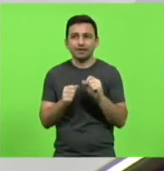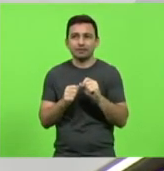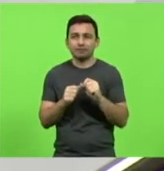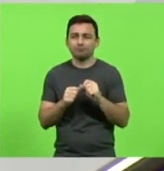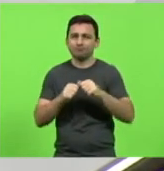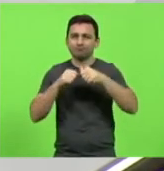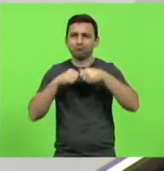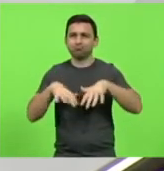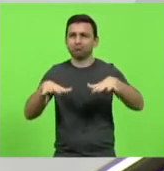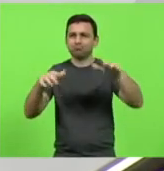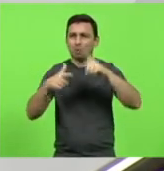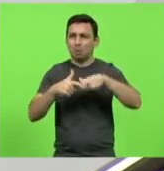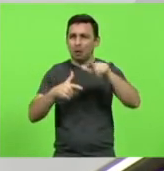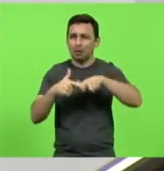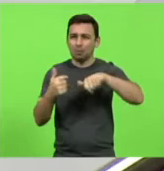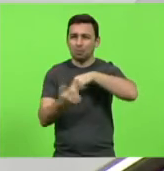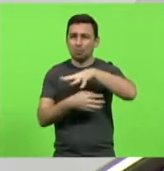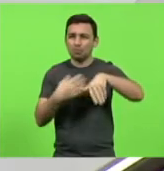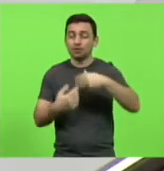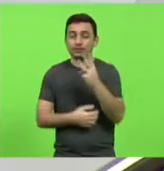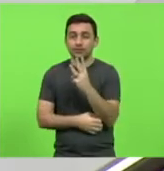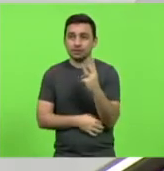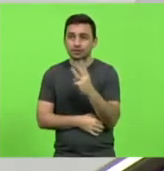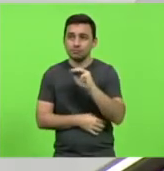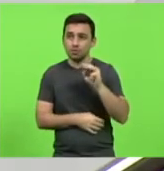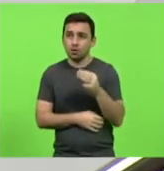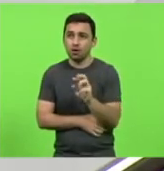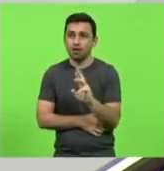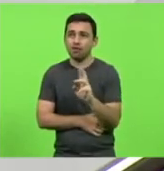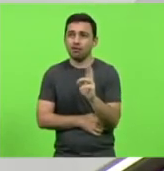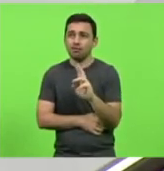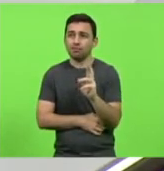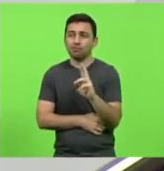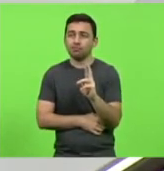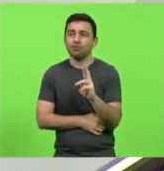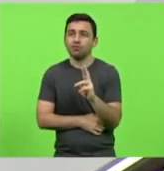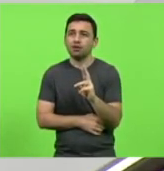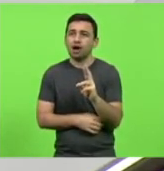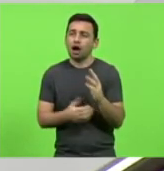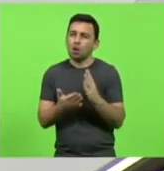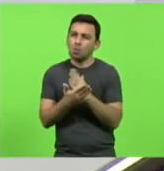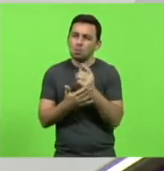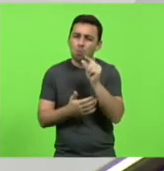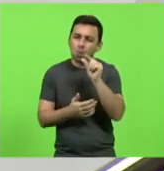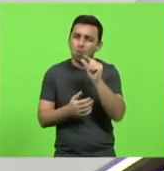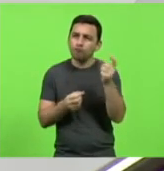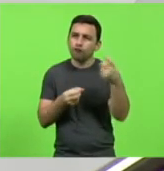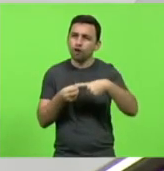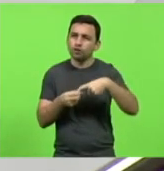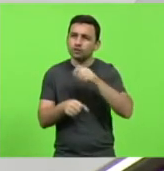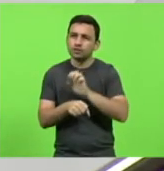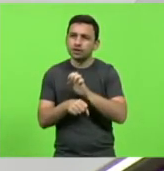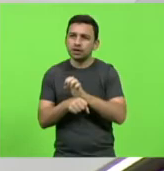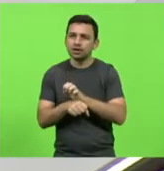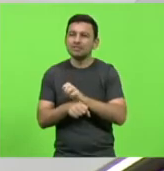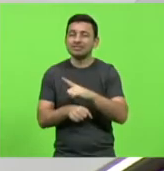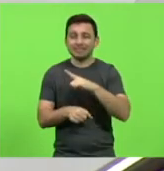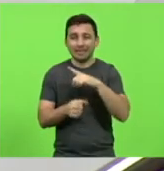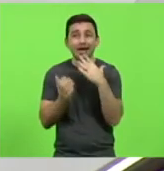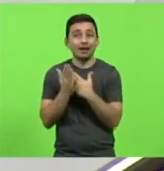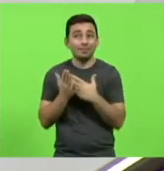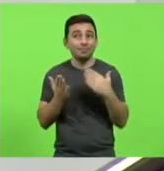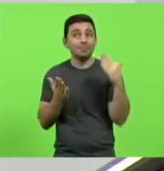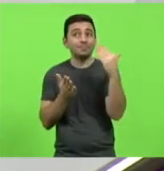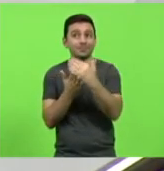pandemônio, podemos dizer assim, em relação aos 33 milhões de reais, que parte retornou para o Estado, mas ainda tem um bom recurso